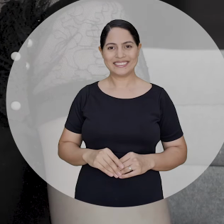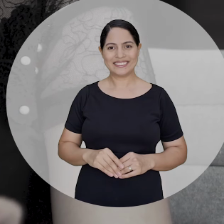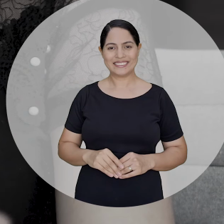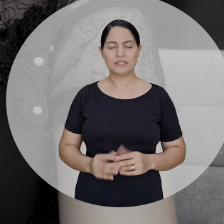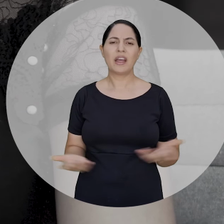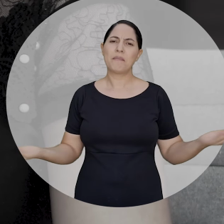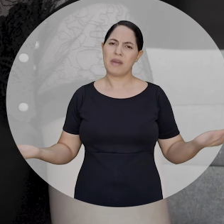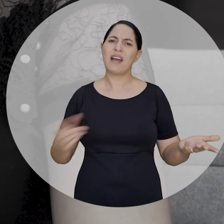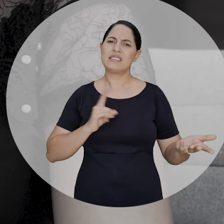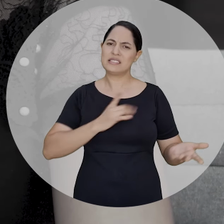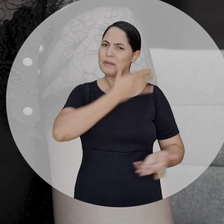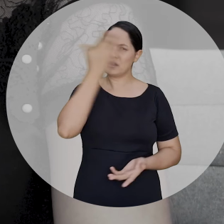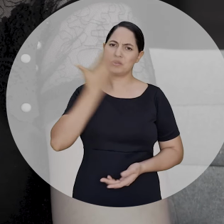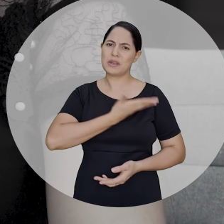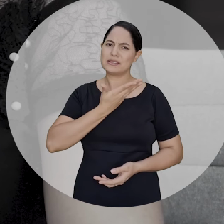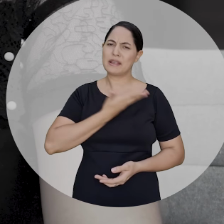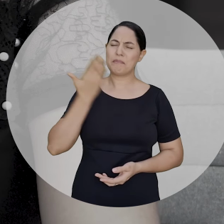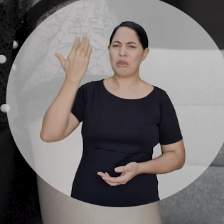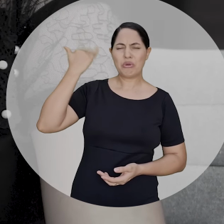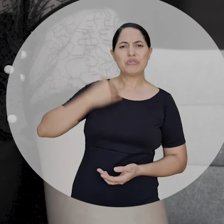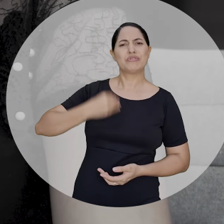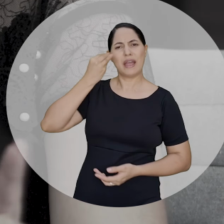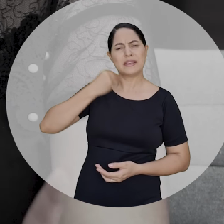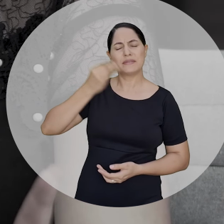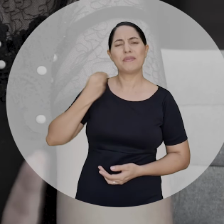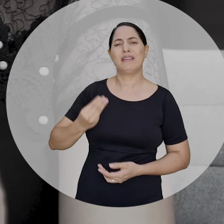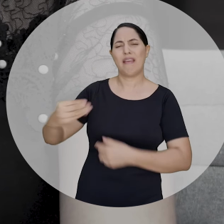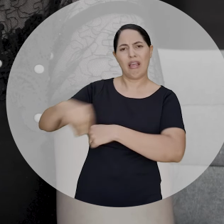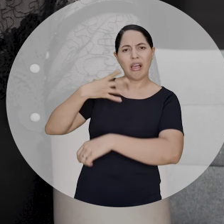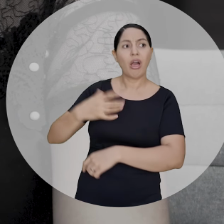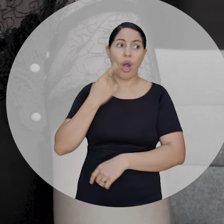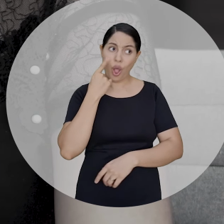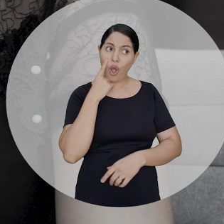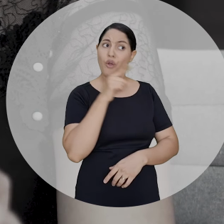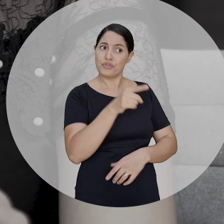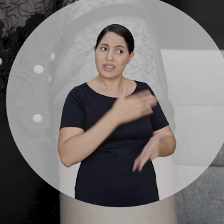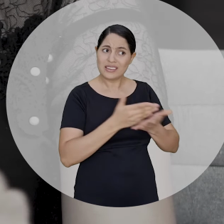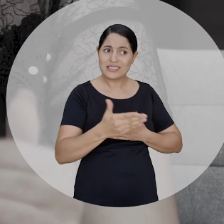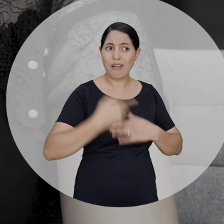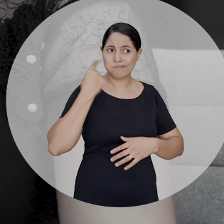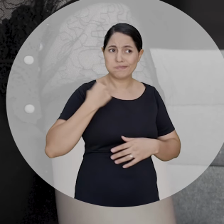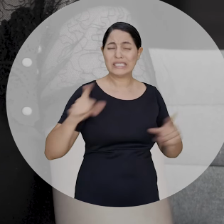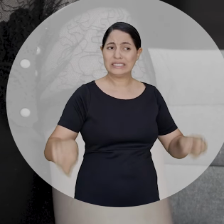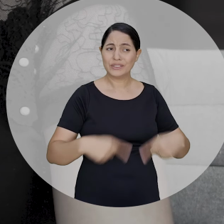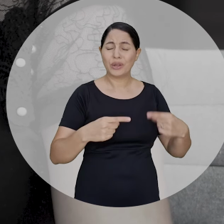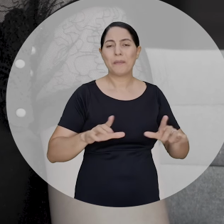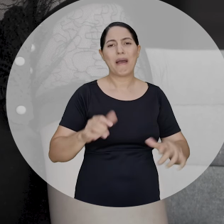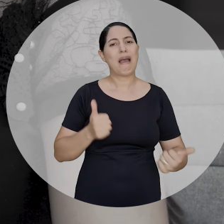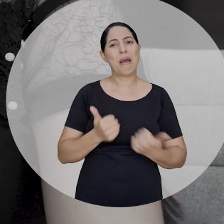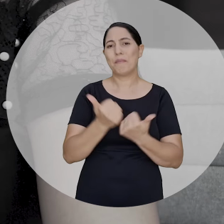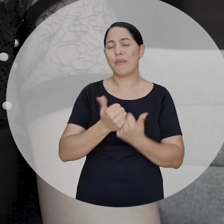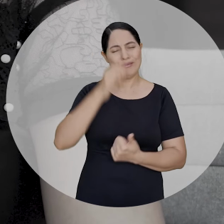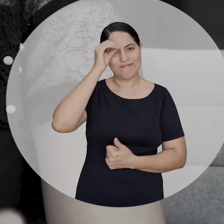Eu sempre ouvi de colegas mais velhos que começar na advocacia era extremamente desafiador. Faltava apoio,